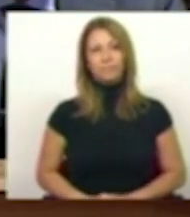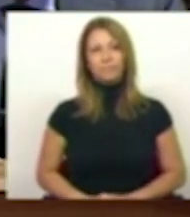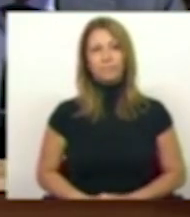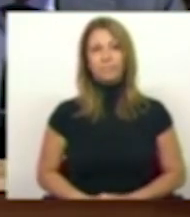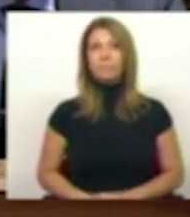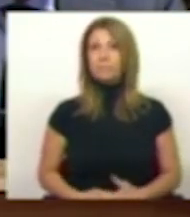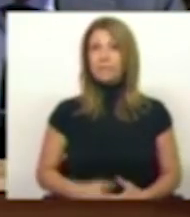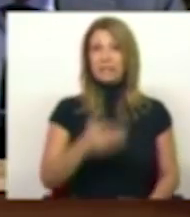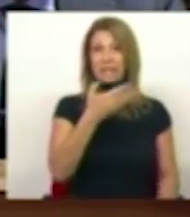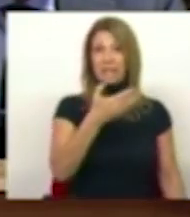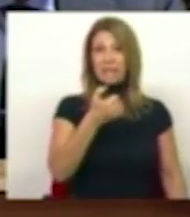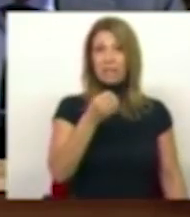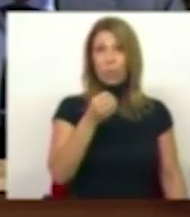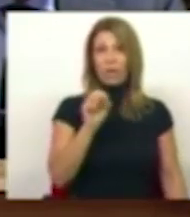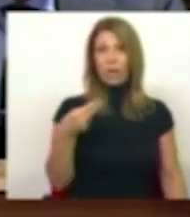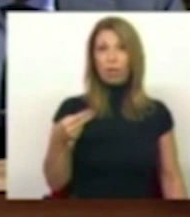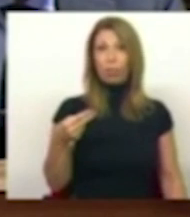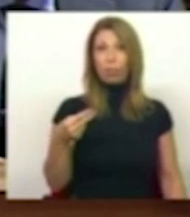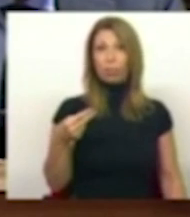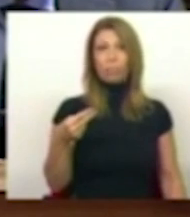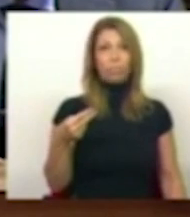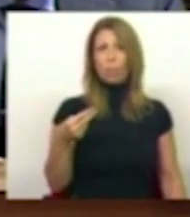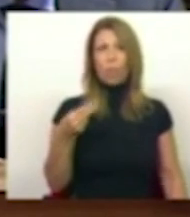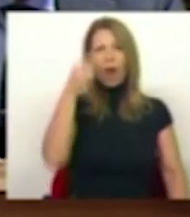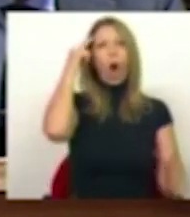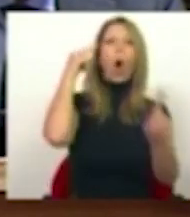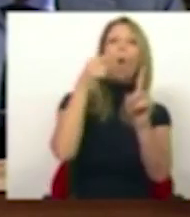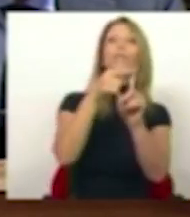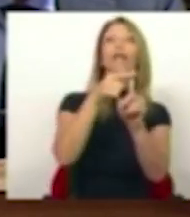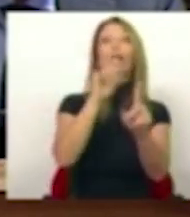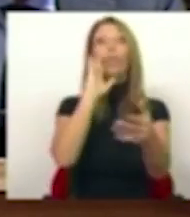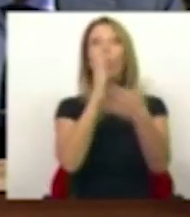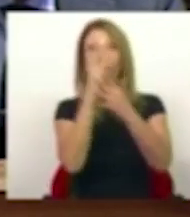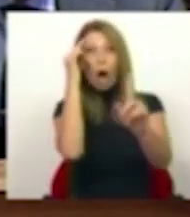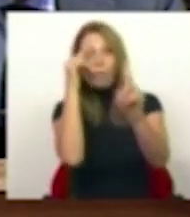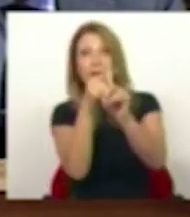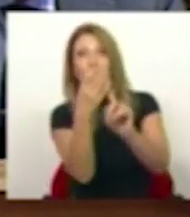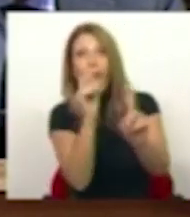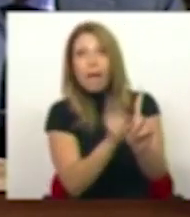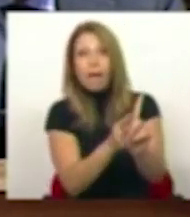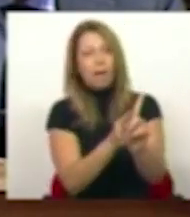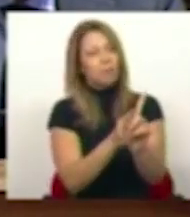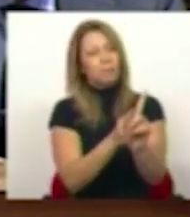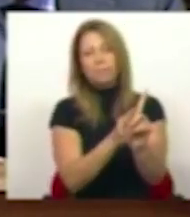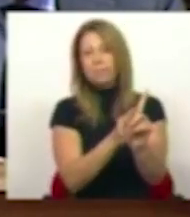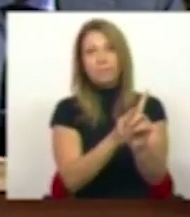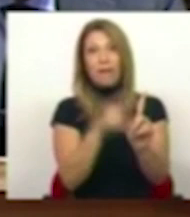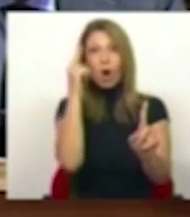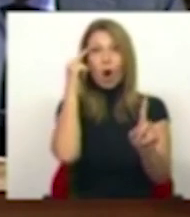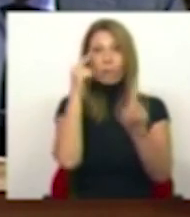E 750 euros não é o objetivo final, é o objetivo desta